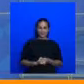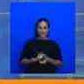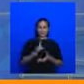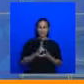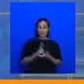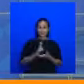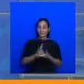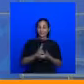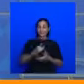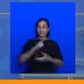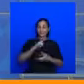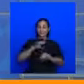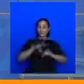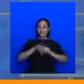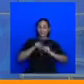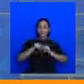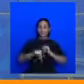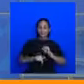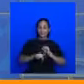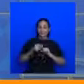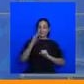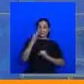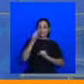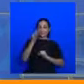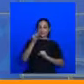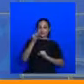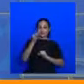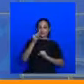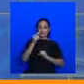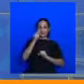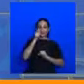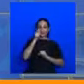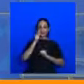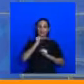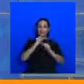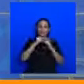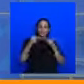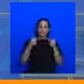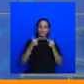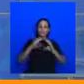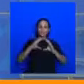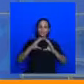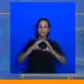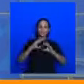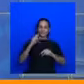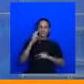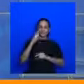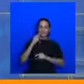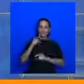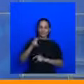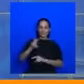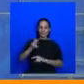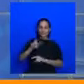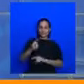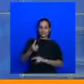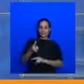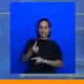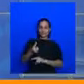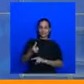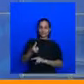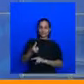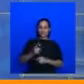Na sequência, tem Super 7. Fique atenta e boa sorte. Bola rosa, 56. Rosa,